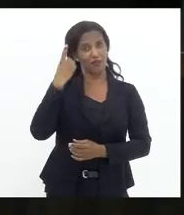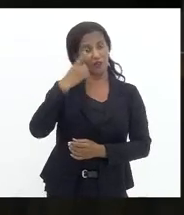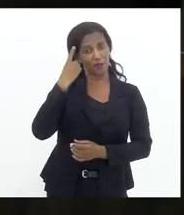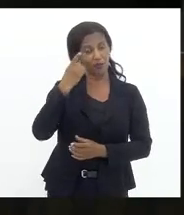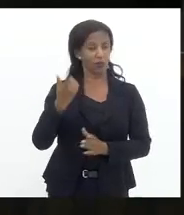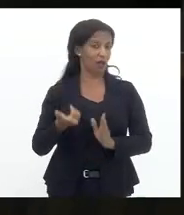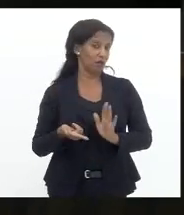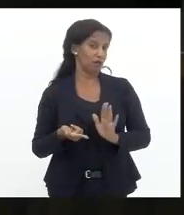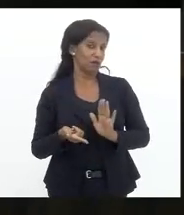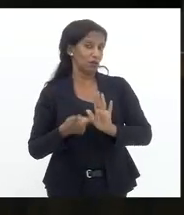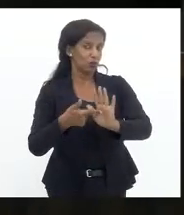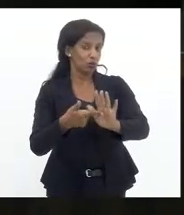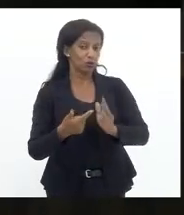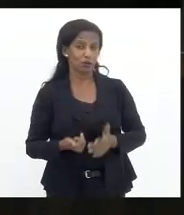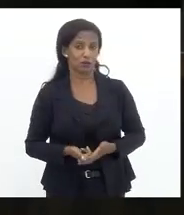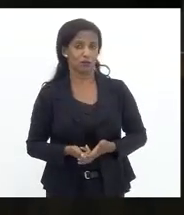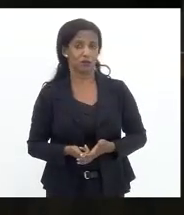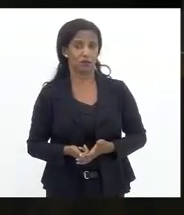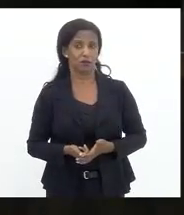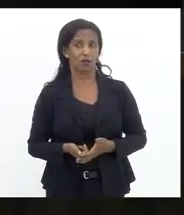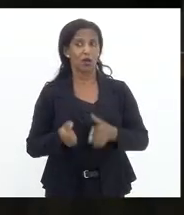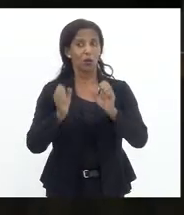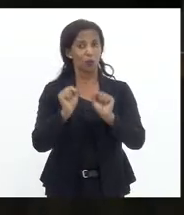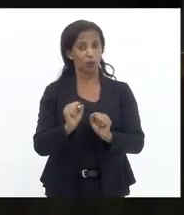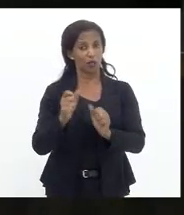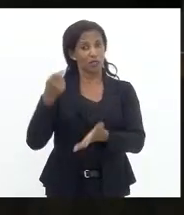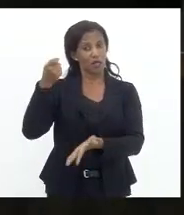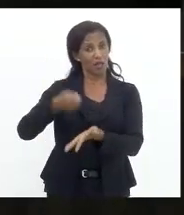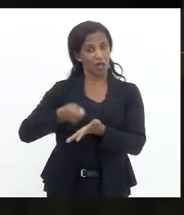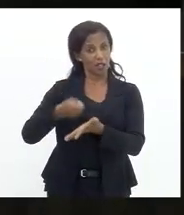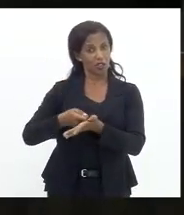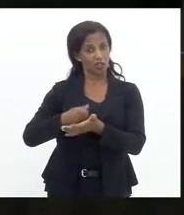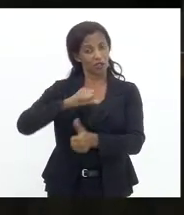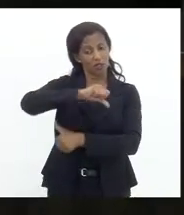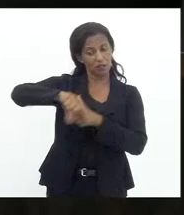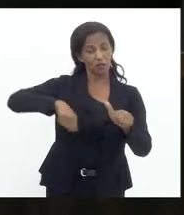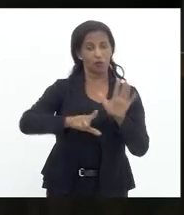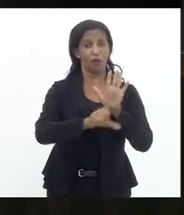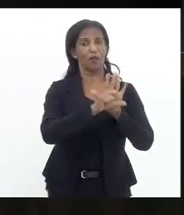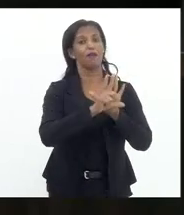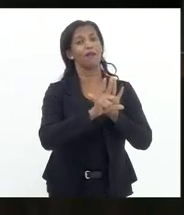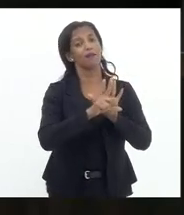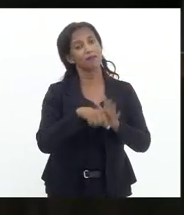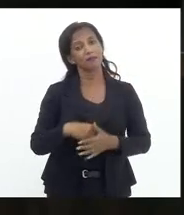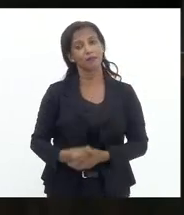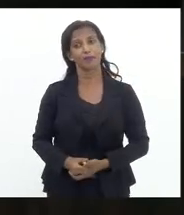de lei para que pudesse ter a garantia de ser uma lei.